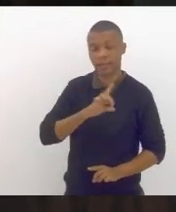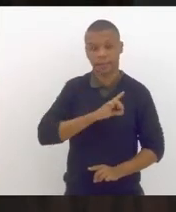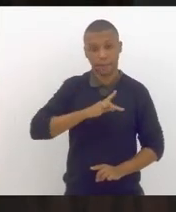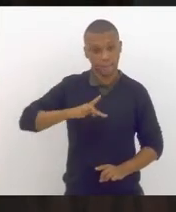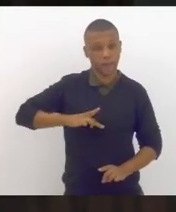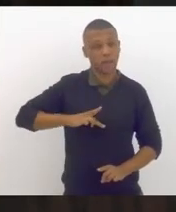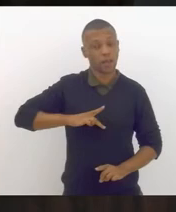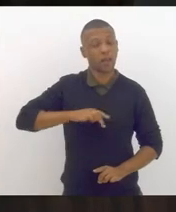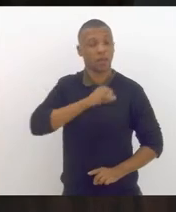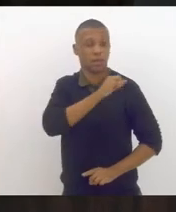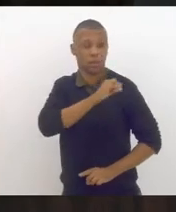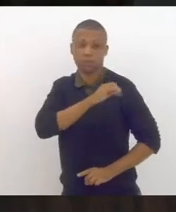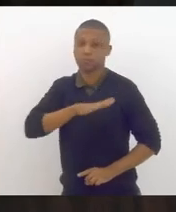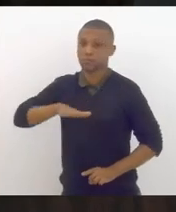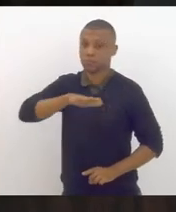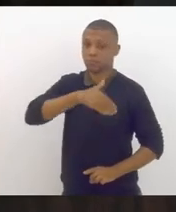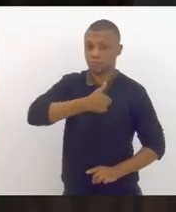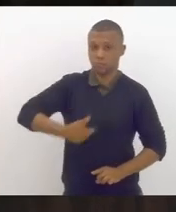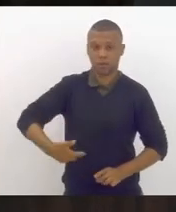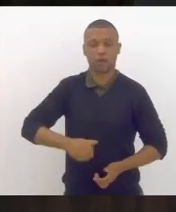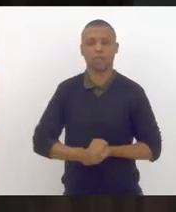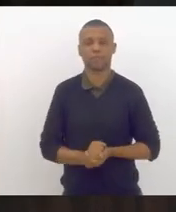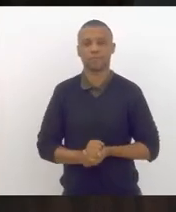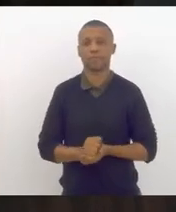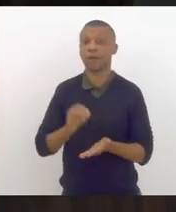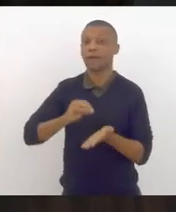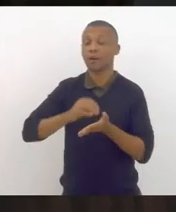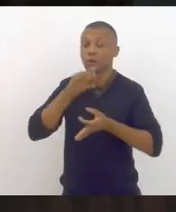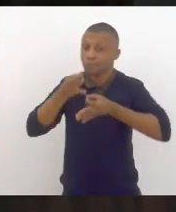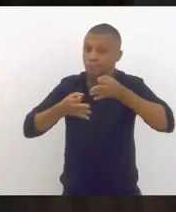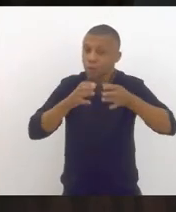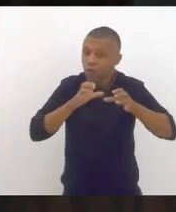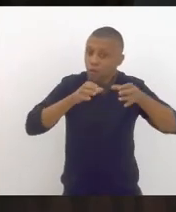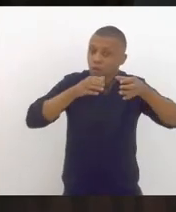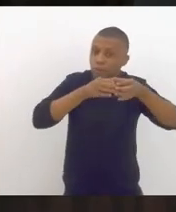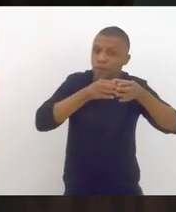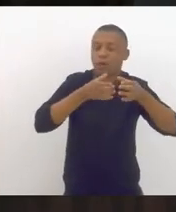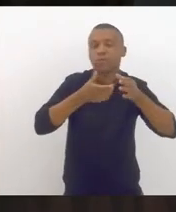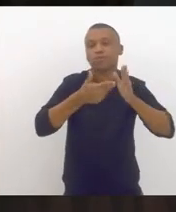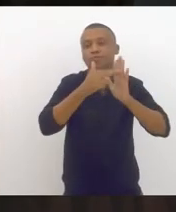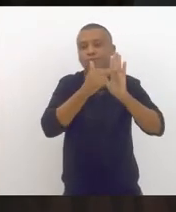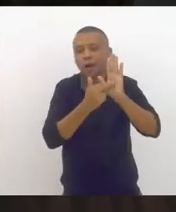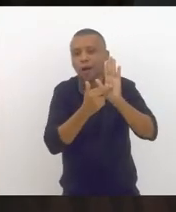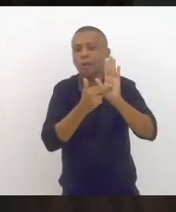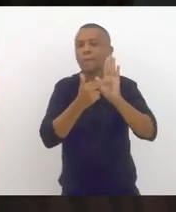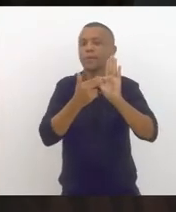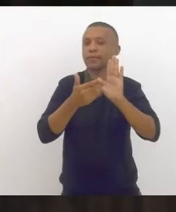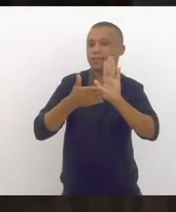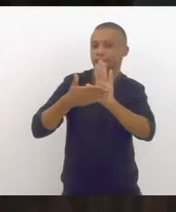Janeiro. Parecer da Comissão de Normas Internas e Proposições Externas é favorável.